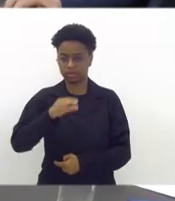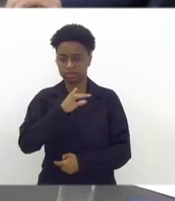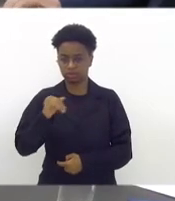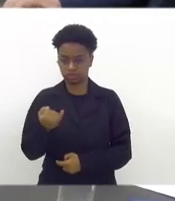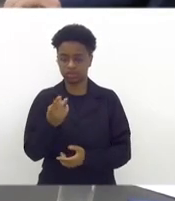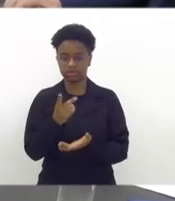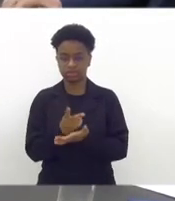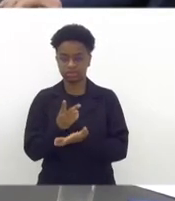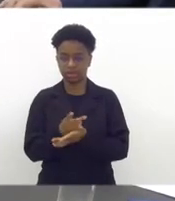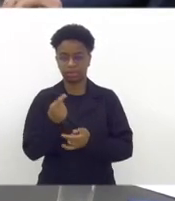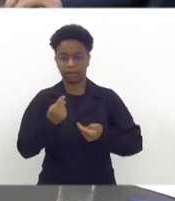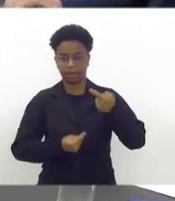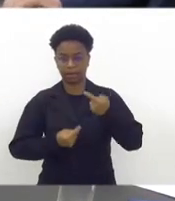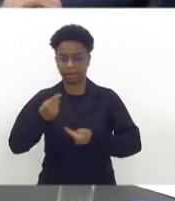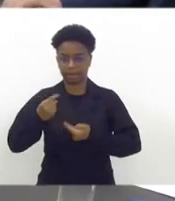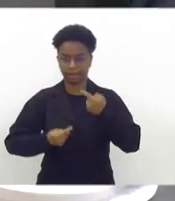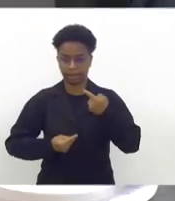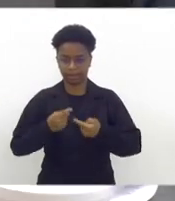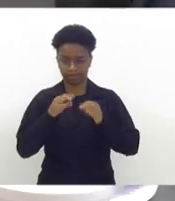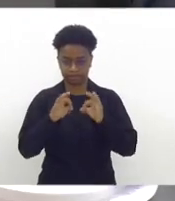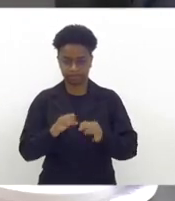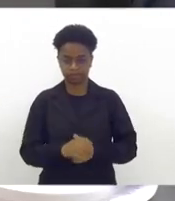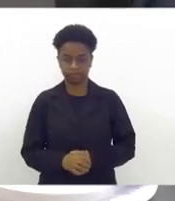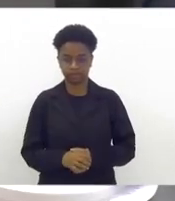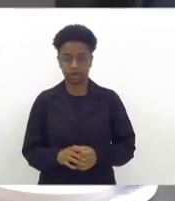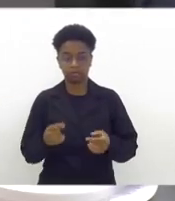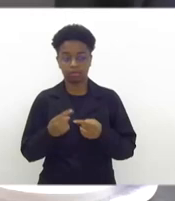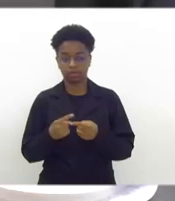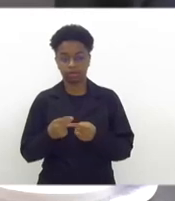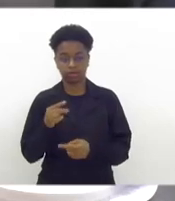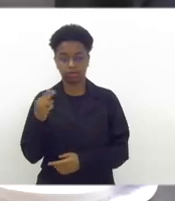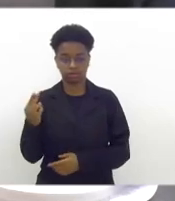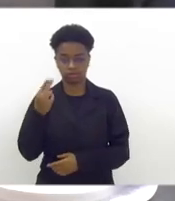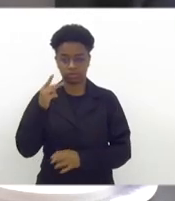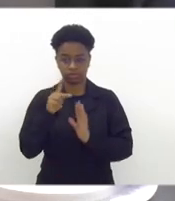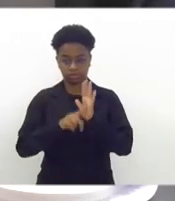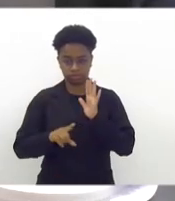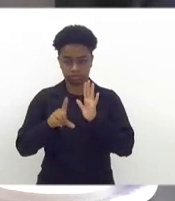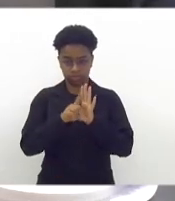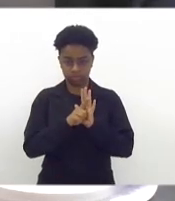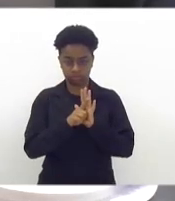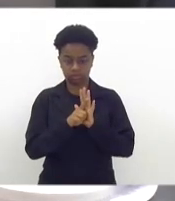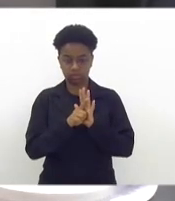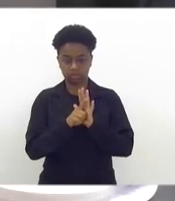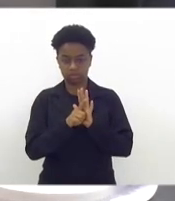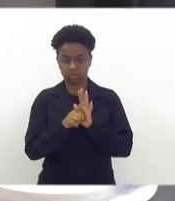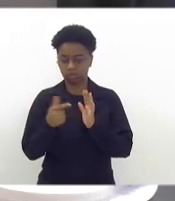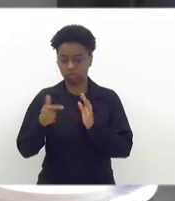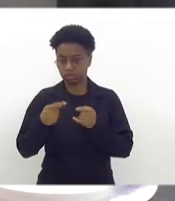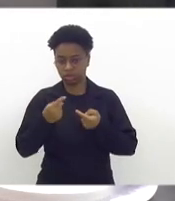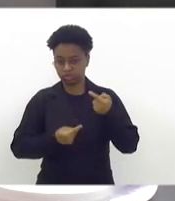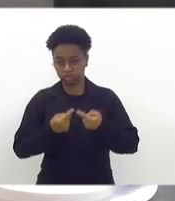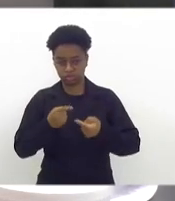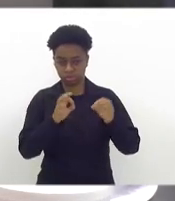meia traz à baila, né? Que não é possível um projeto de lei que não passou com discussão no